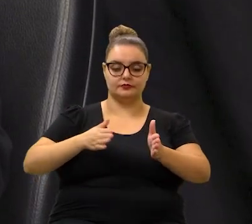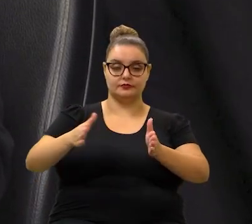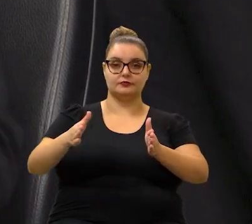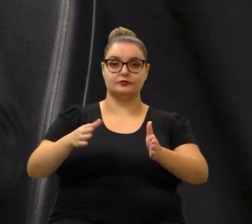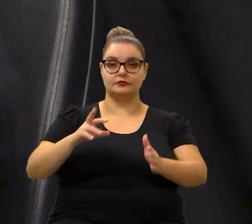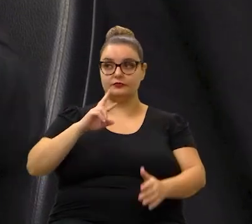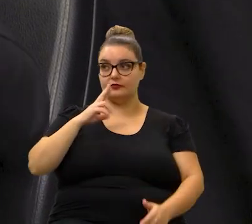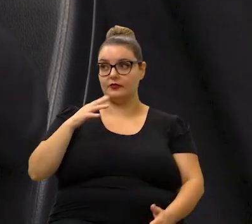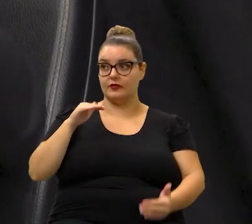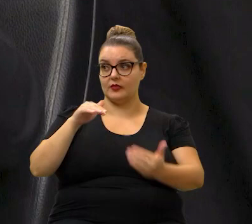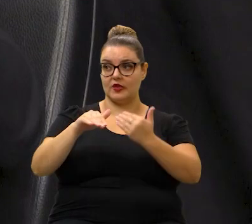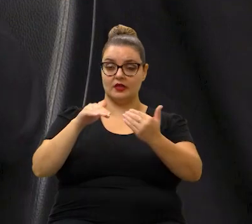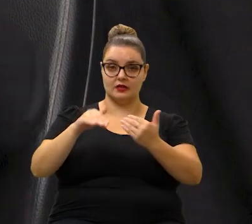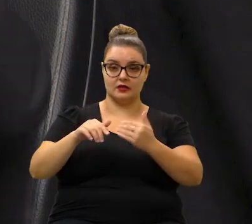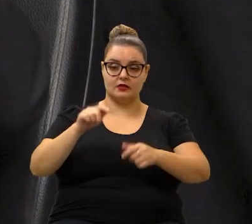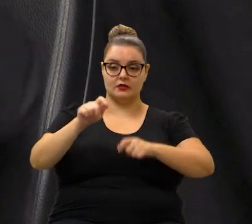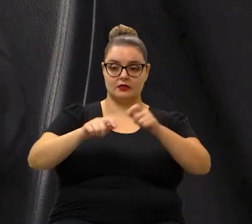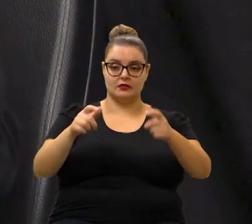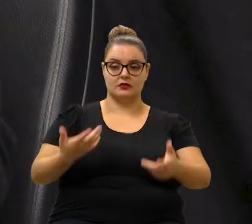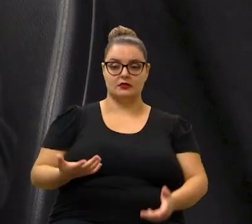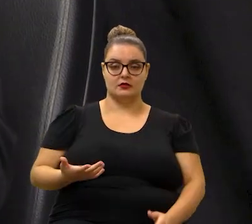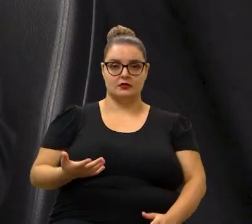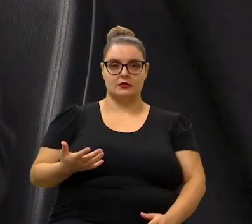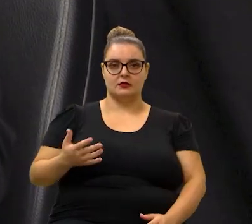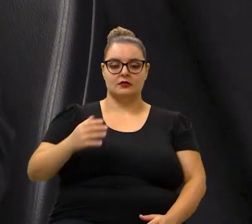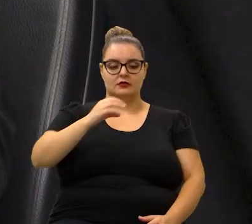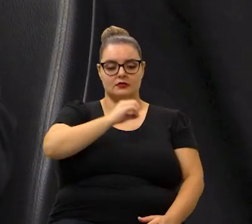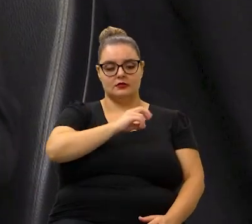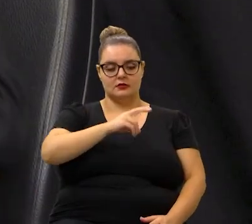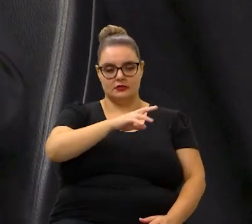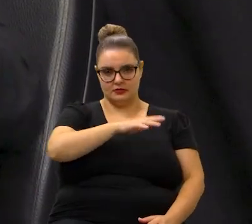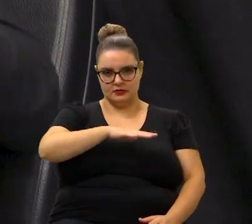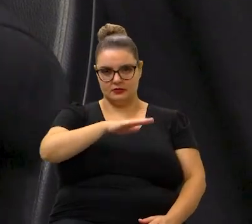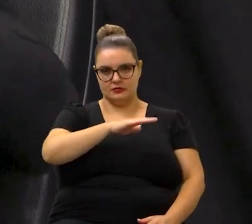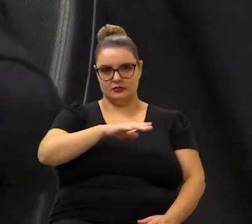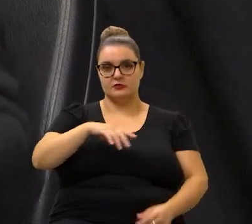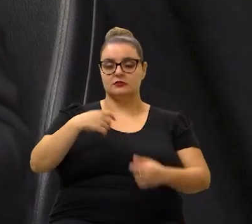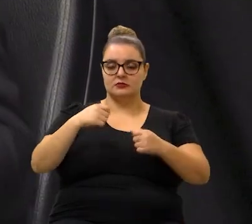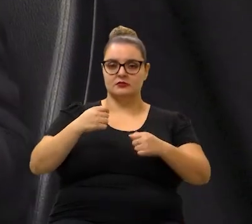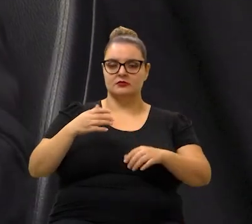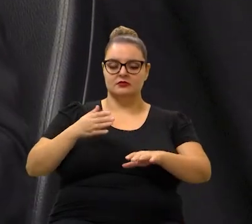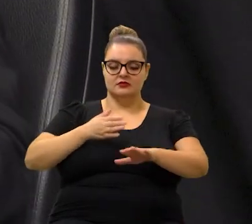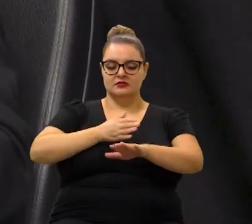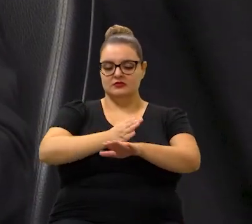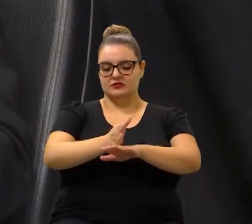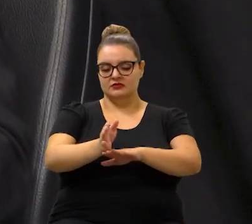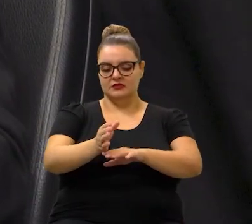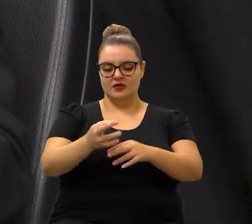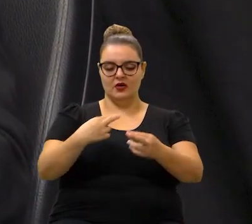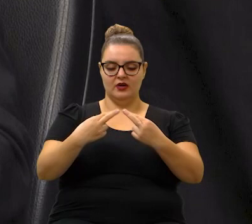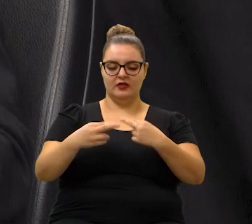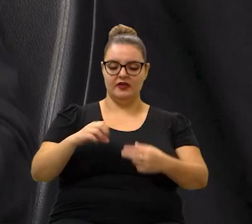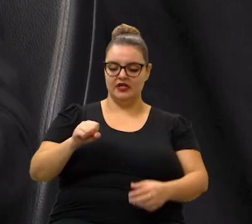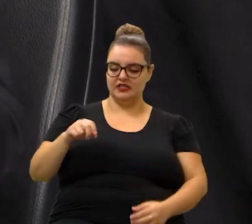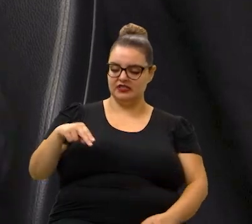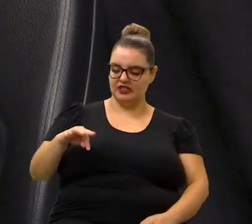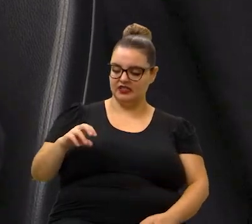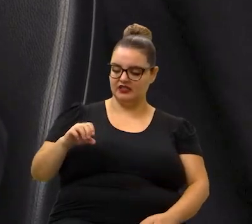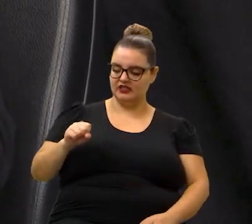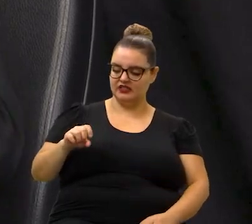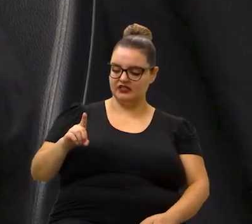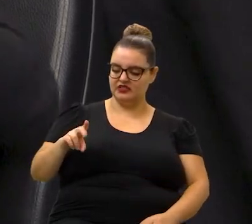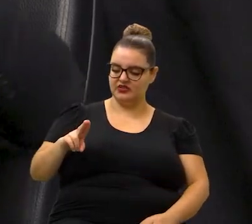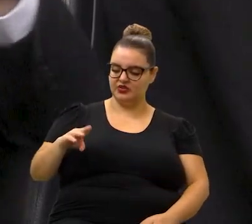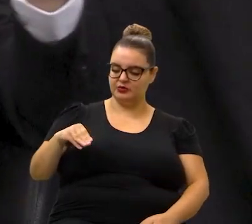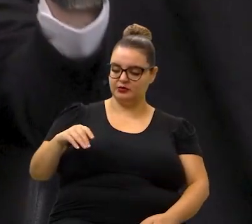trânsito ali do pessoal que sai do distrito Ouro Verde e que precisa do acesso da rodovia da San jumon que vai pro